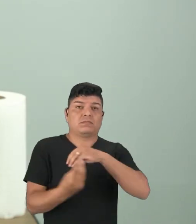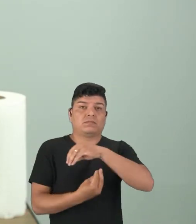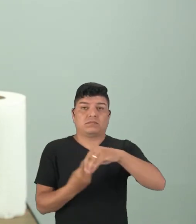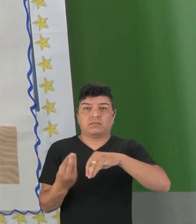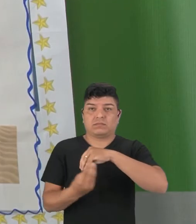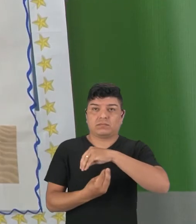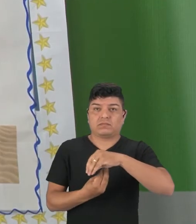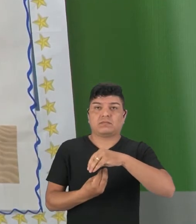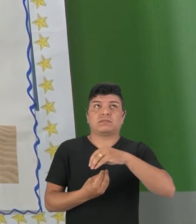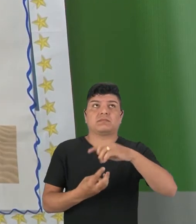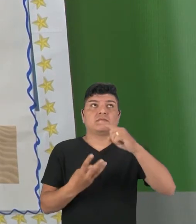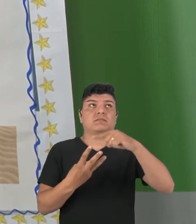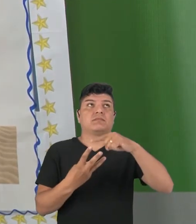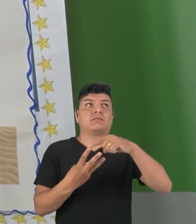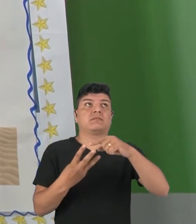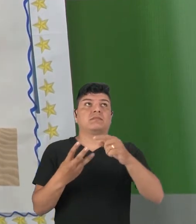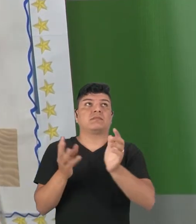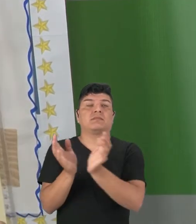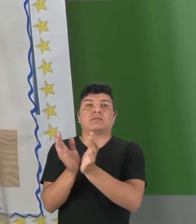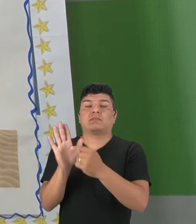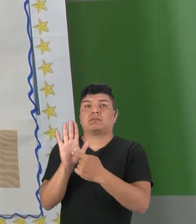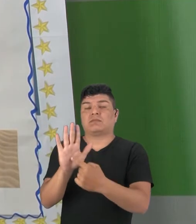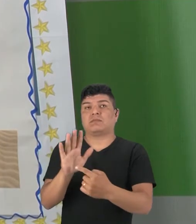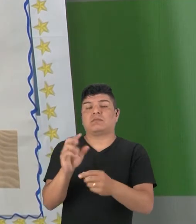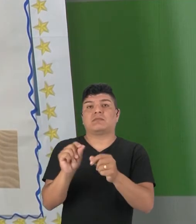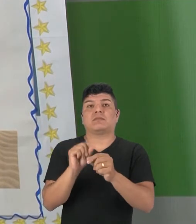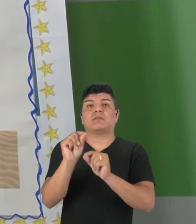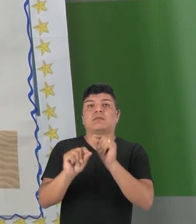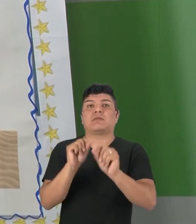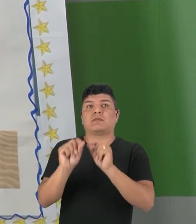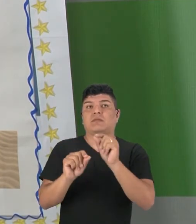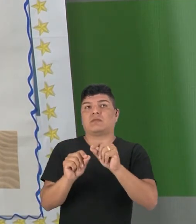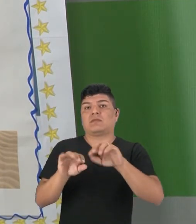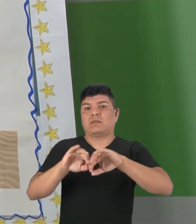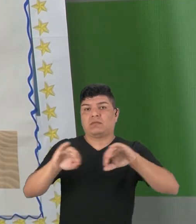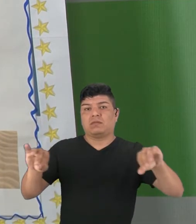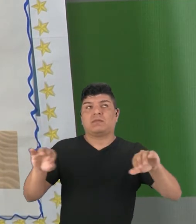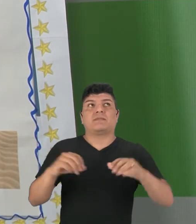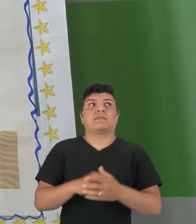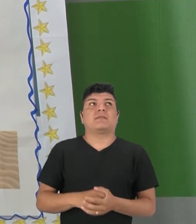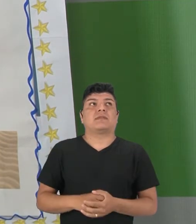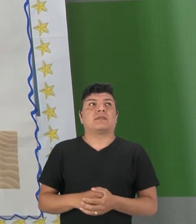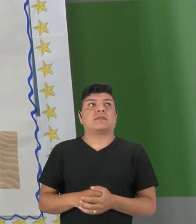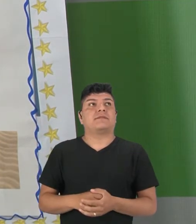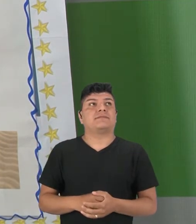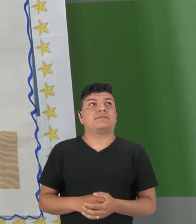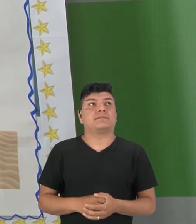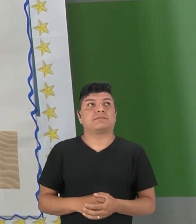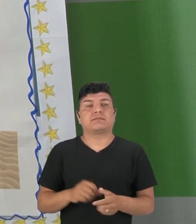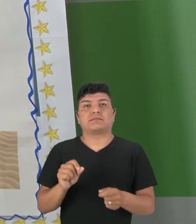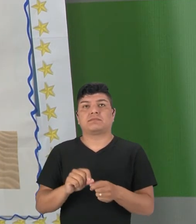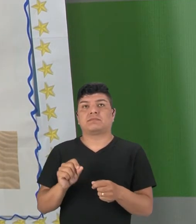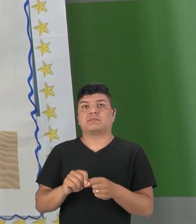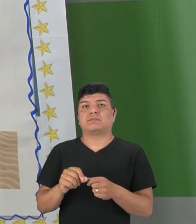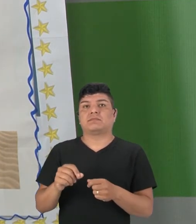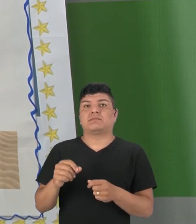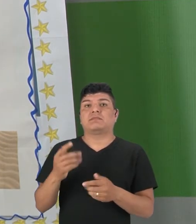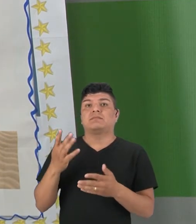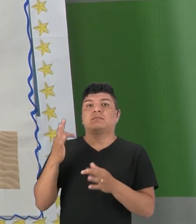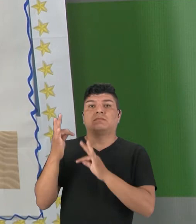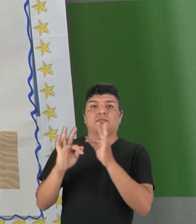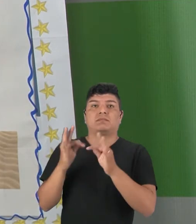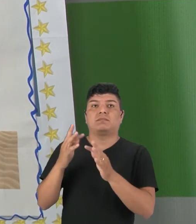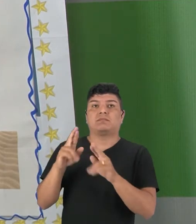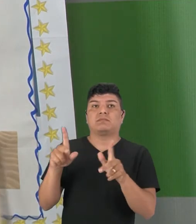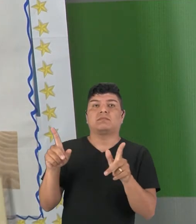misturas. Mostre para os grupos a mistura que você fez e conte como fez a separação. Eu fiz uma forma diferente para você analisar. O primeiro